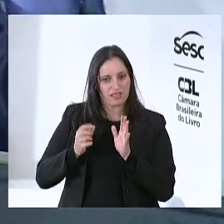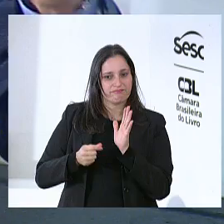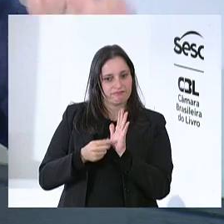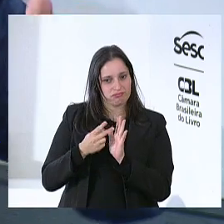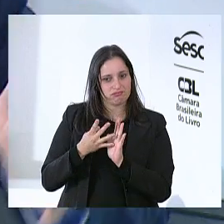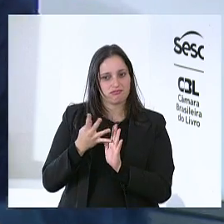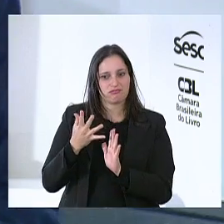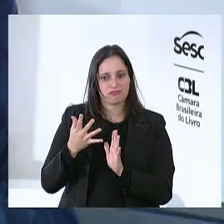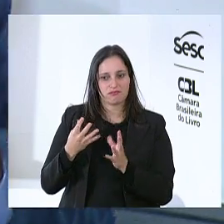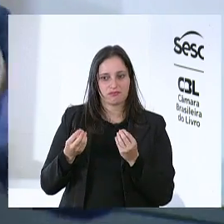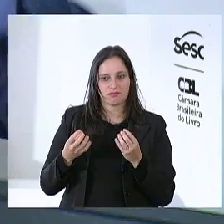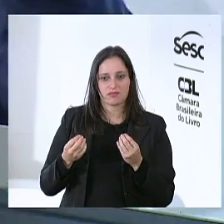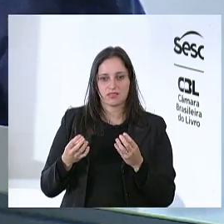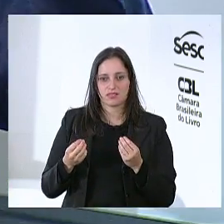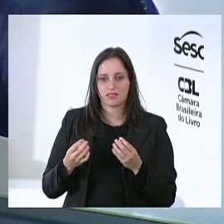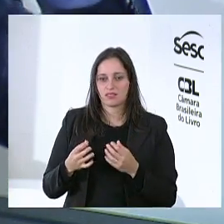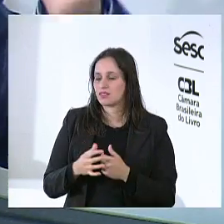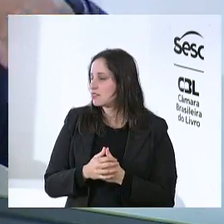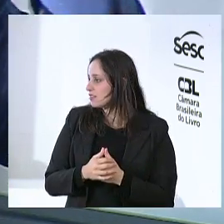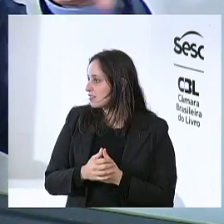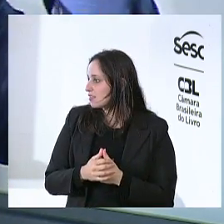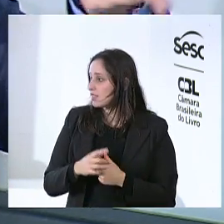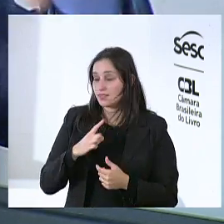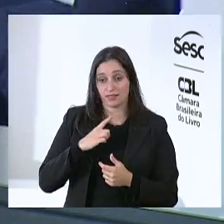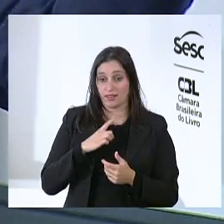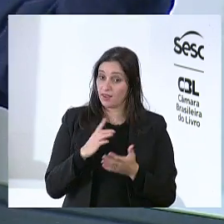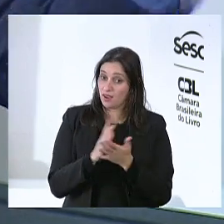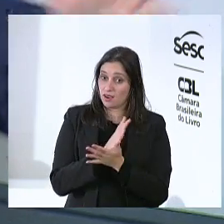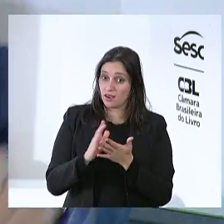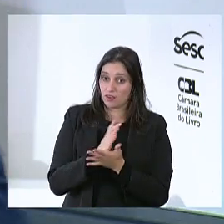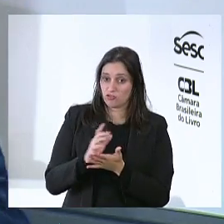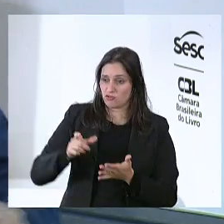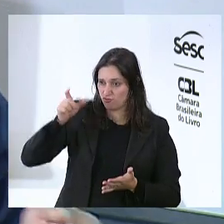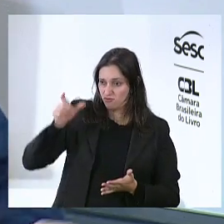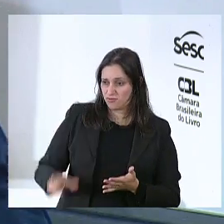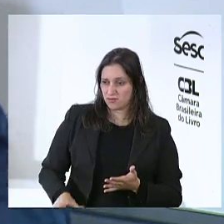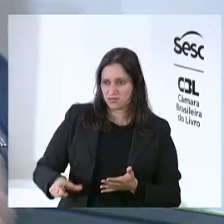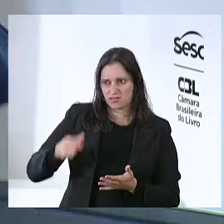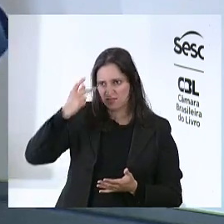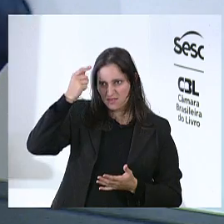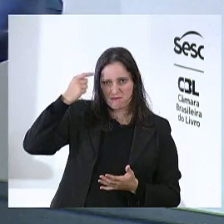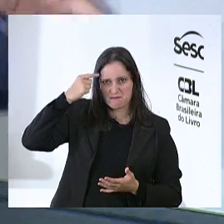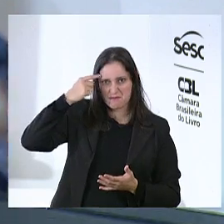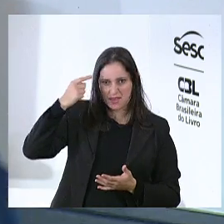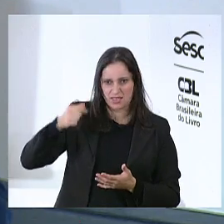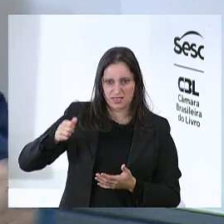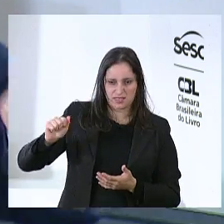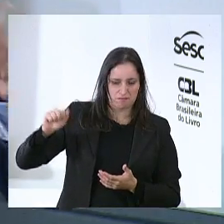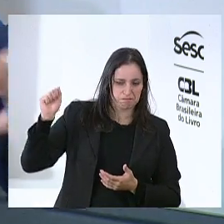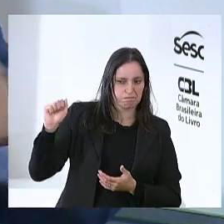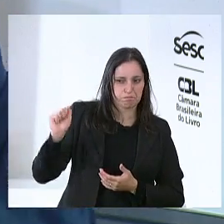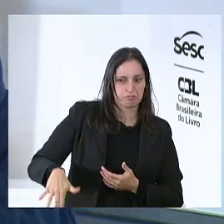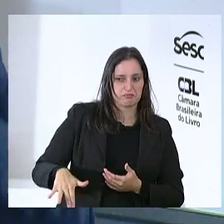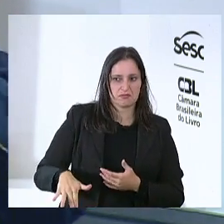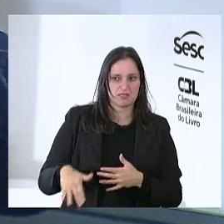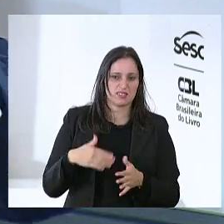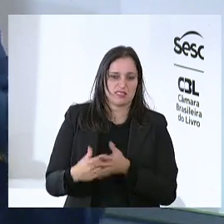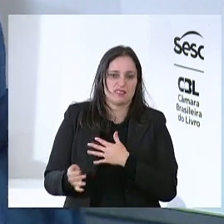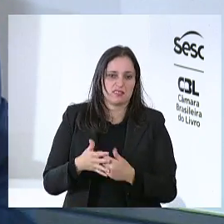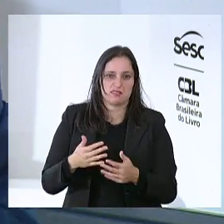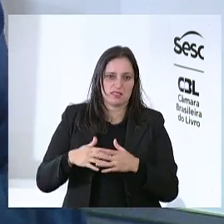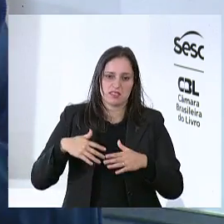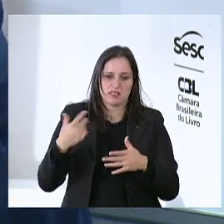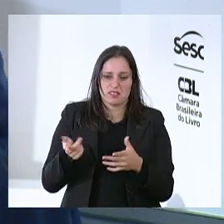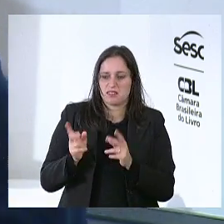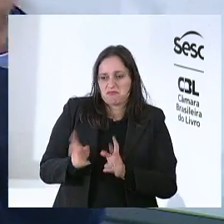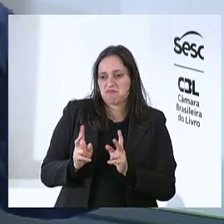que até os caras que acham o ser humano é filho da puta, é assim mesmo, e todo mundo é filho da puta. Meu filho, um dia você vai entender, o mundo é